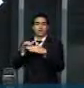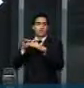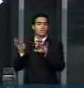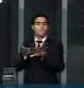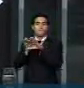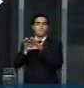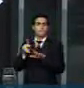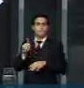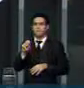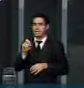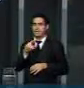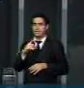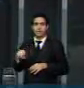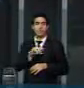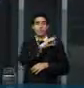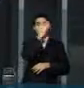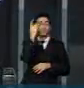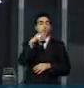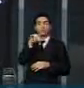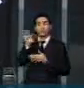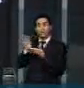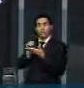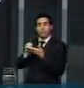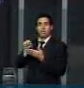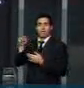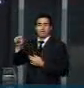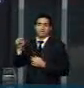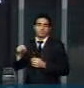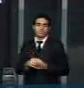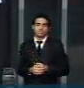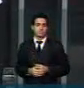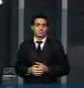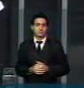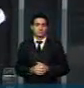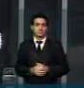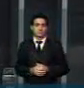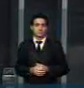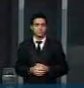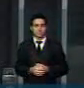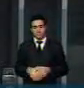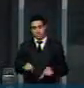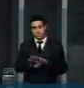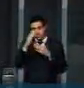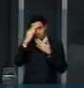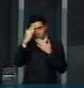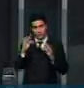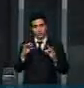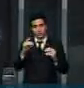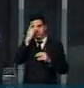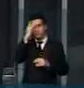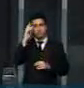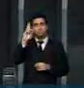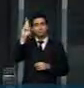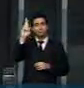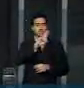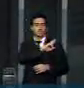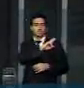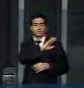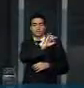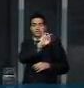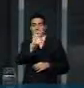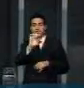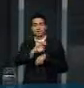uma pessoa a ser imitada, a ser seguida, a ser admirada. Agradeço também a todos os superintendentes regionais